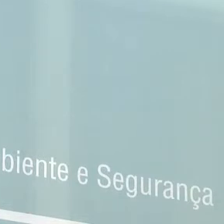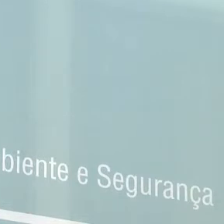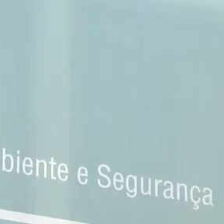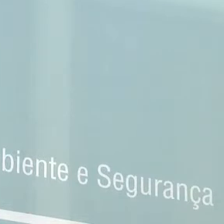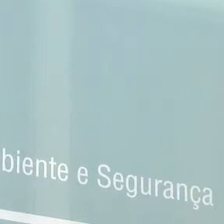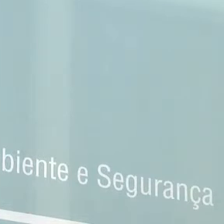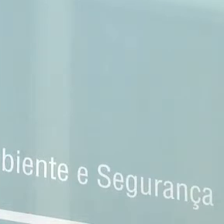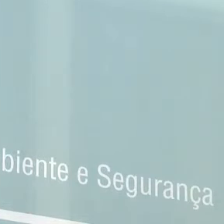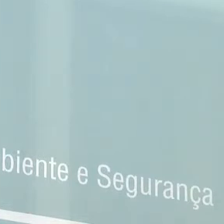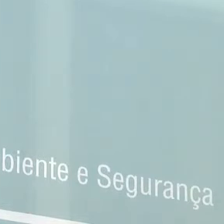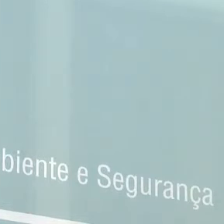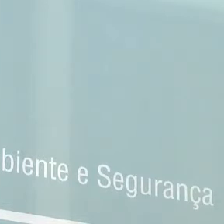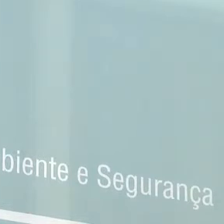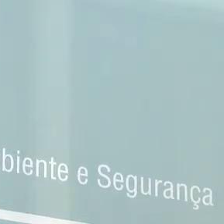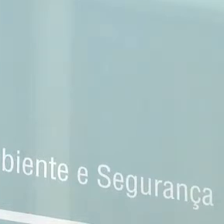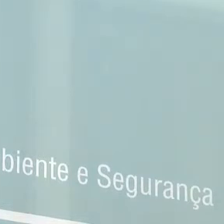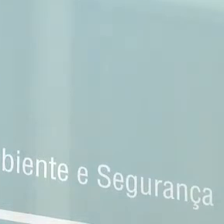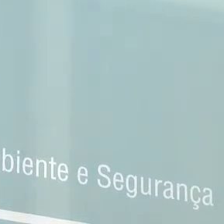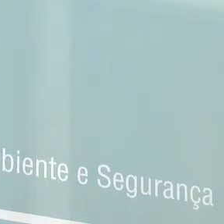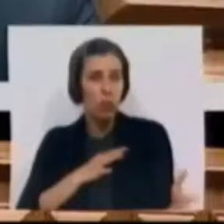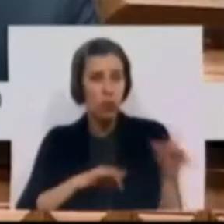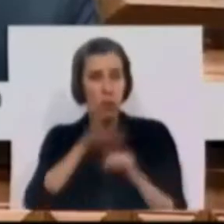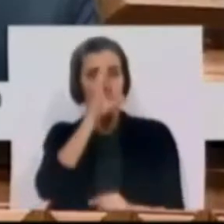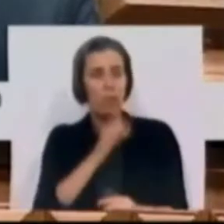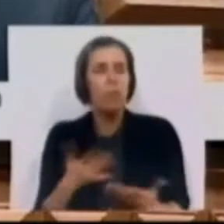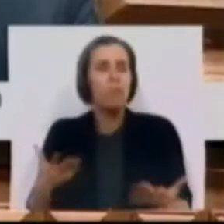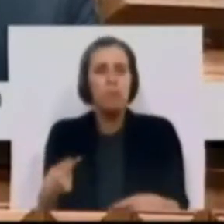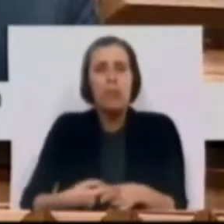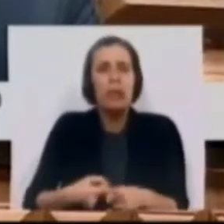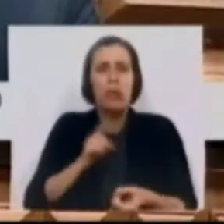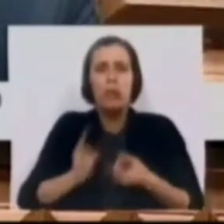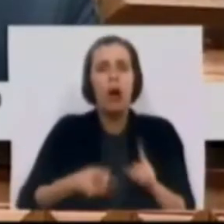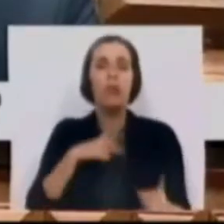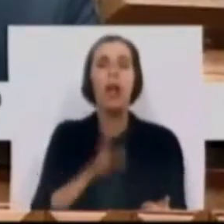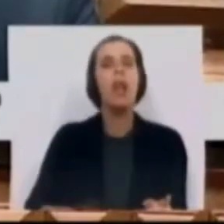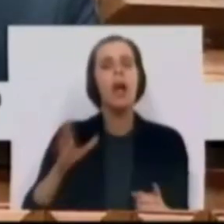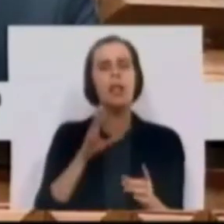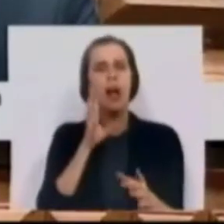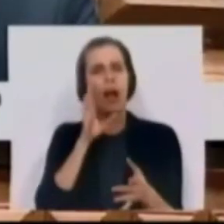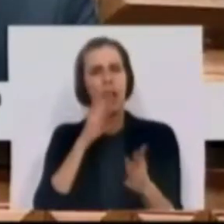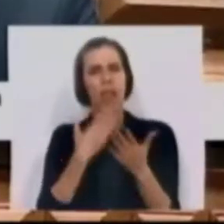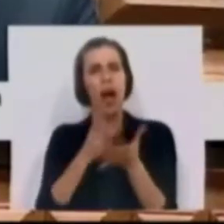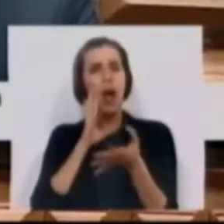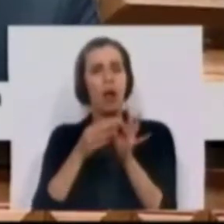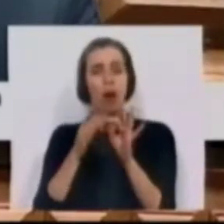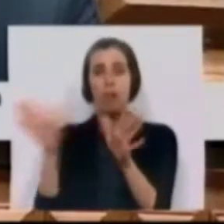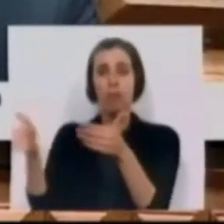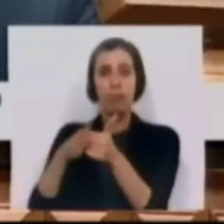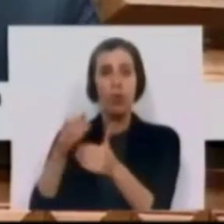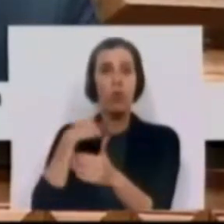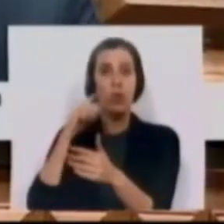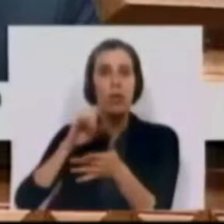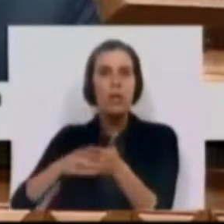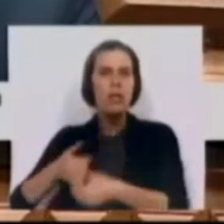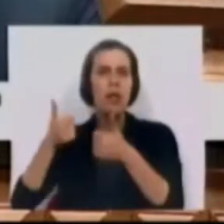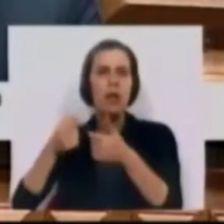Hospital. Está de acordo com estas decisões, Sr. Ministro? Qual o interesse nacional que justifica o encerramento no interior onde estes cursos são vitais